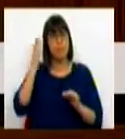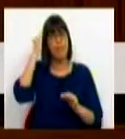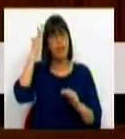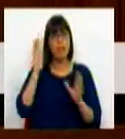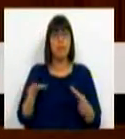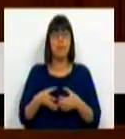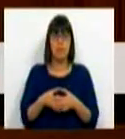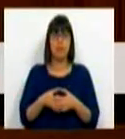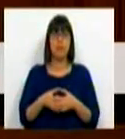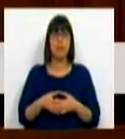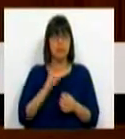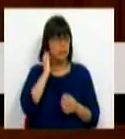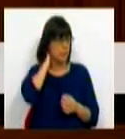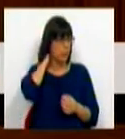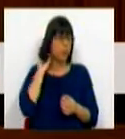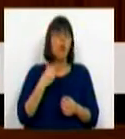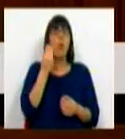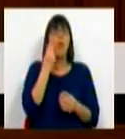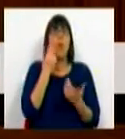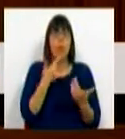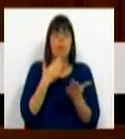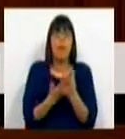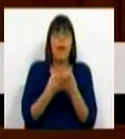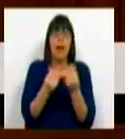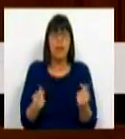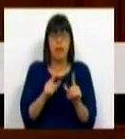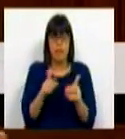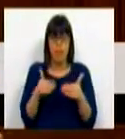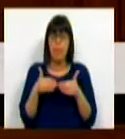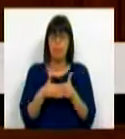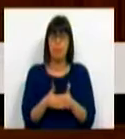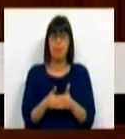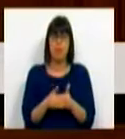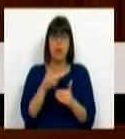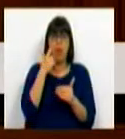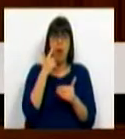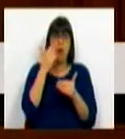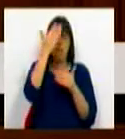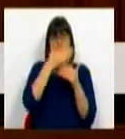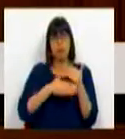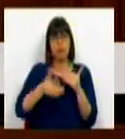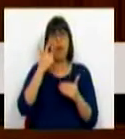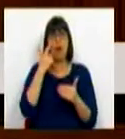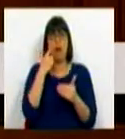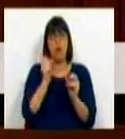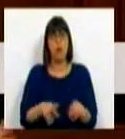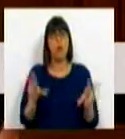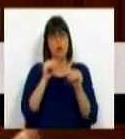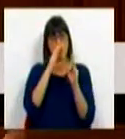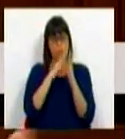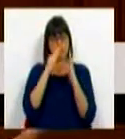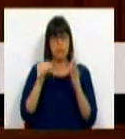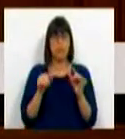estimativa coletiva. Como é que se tentou procurar mitigar, porque esse é o processo que se prolongou e, no fundo, o novo modelo